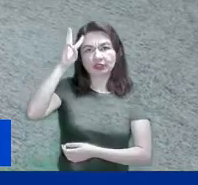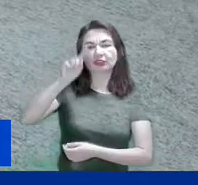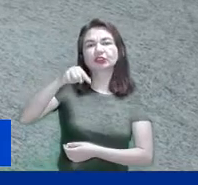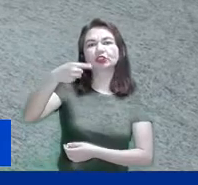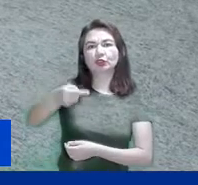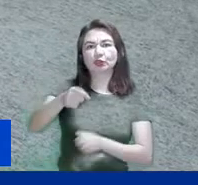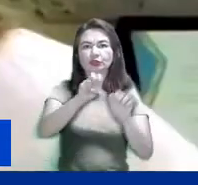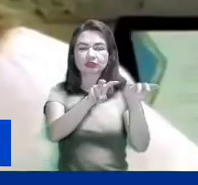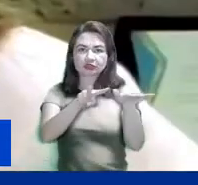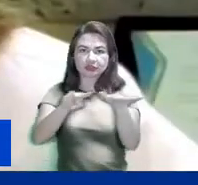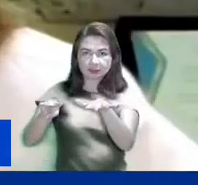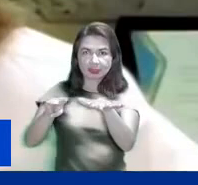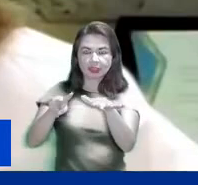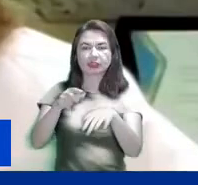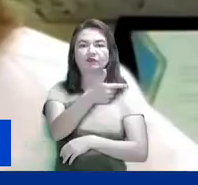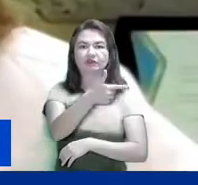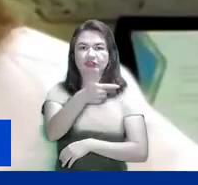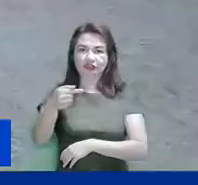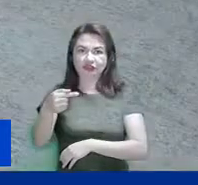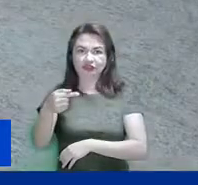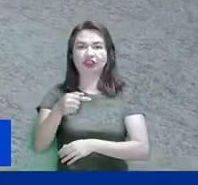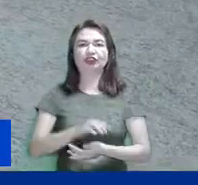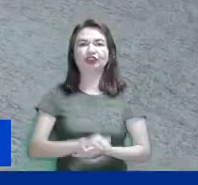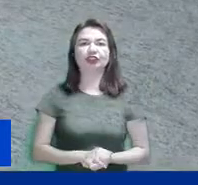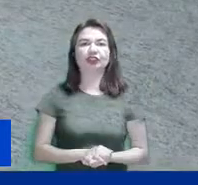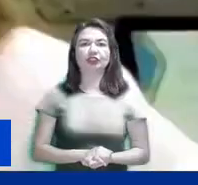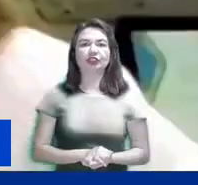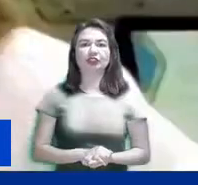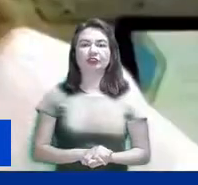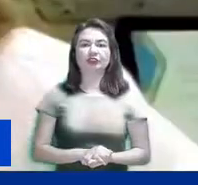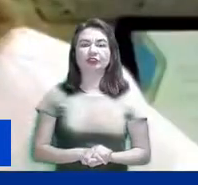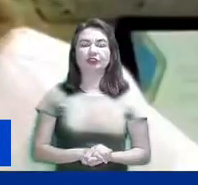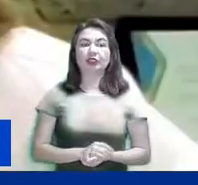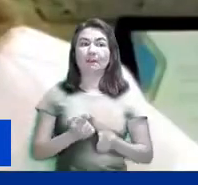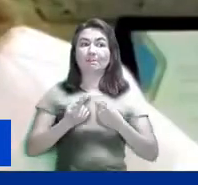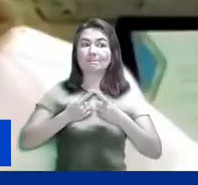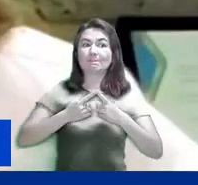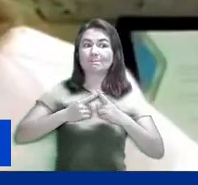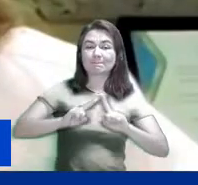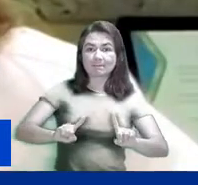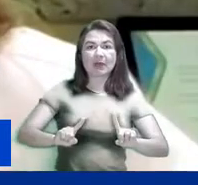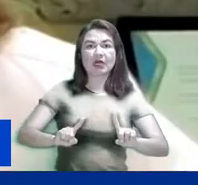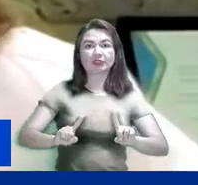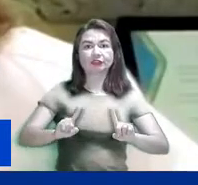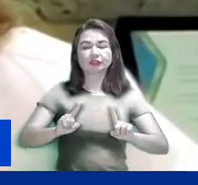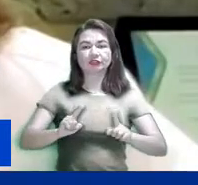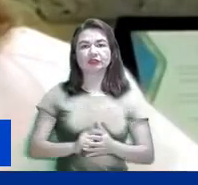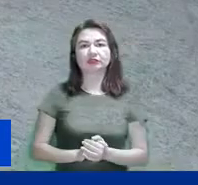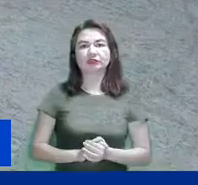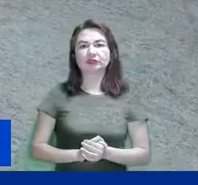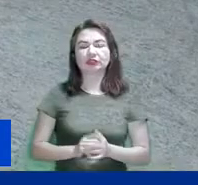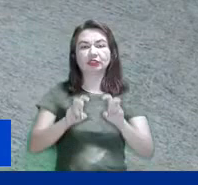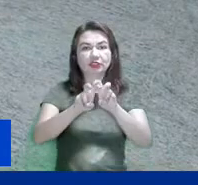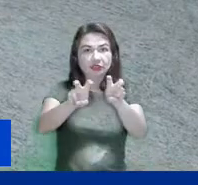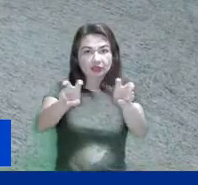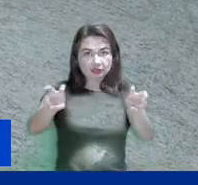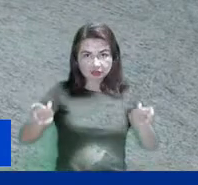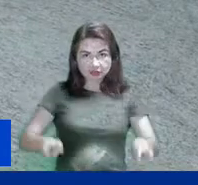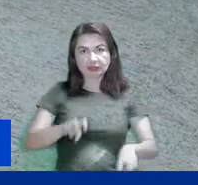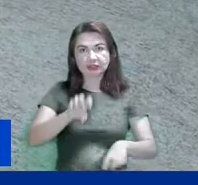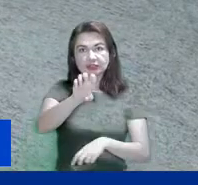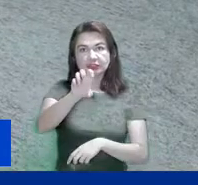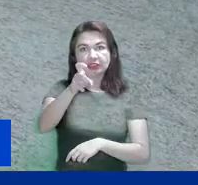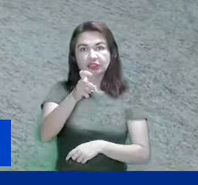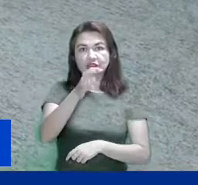Terça é 27. Terça, 27. 27 é a nossa extraordinária, né? Perfeito, É Excelência. sim. Foco na juíza Paola Perfeito. Júlia.